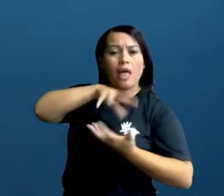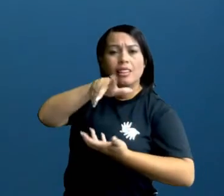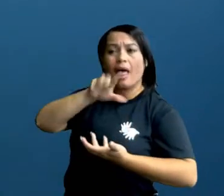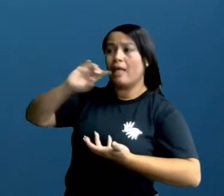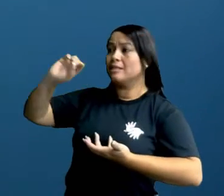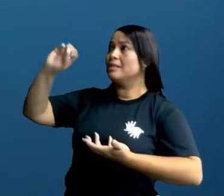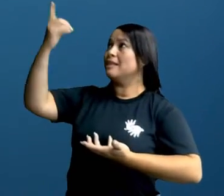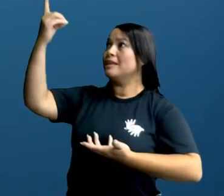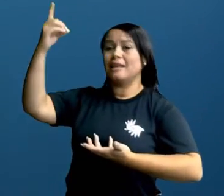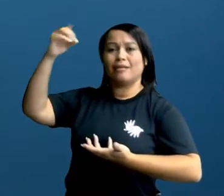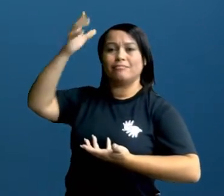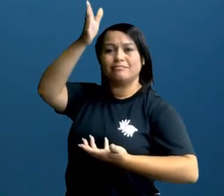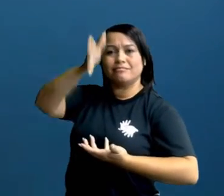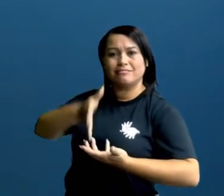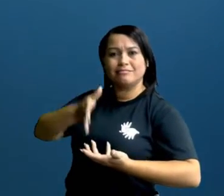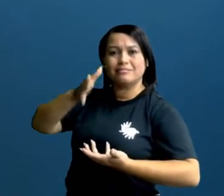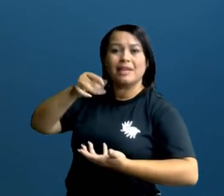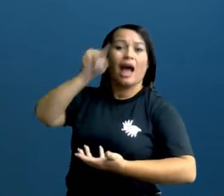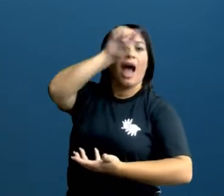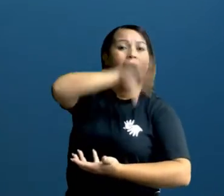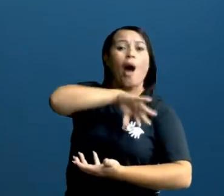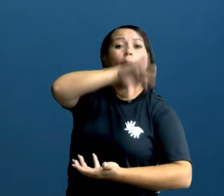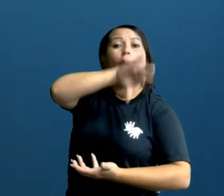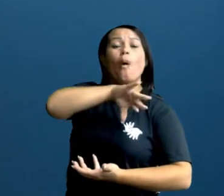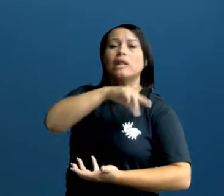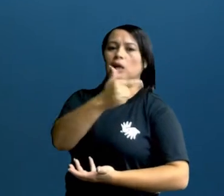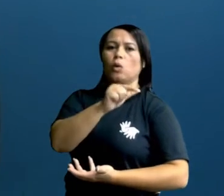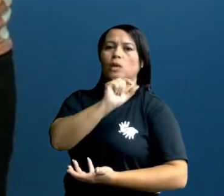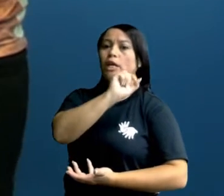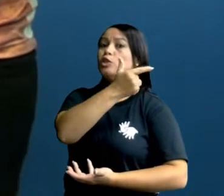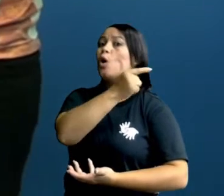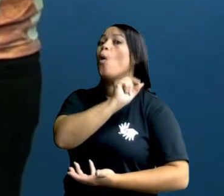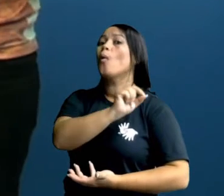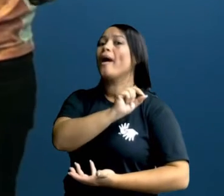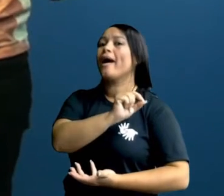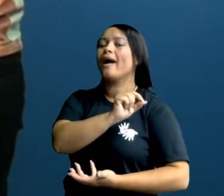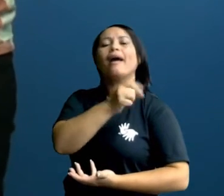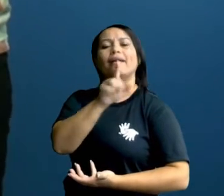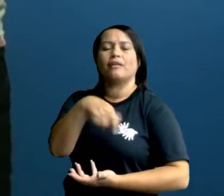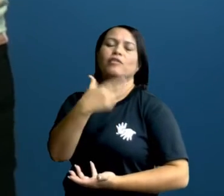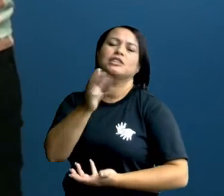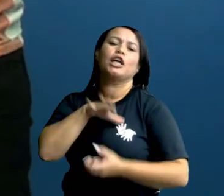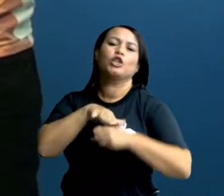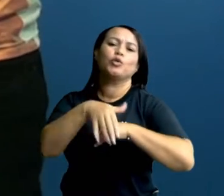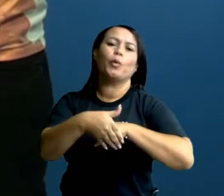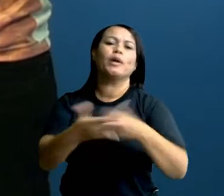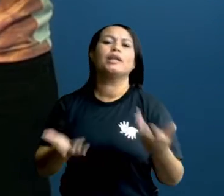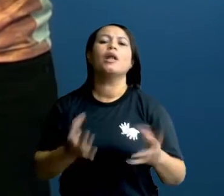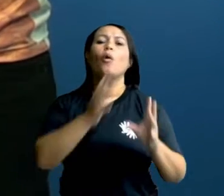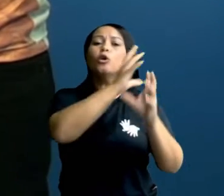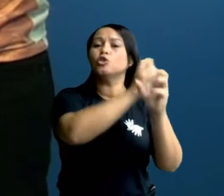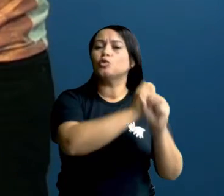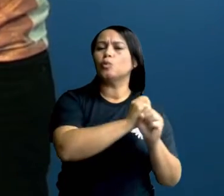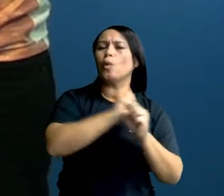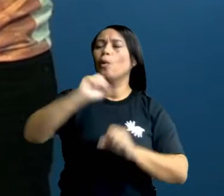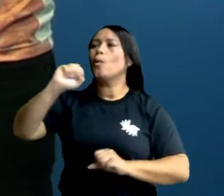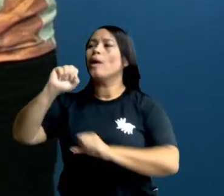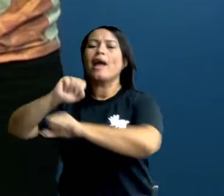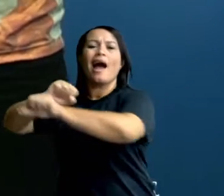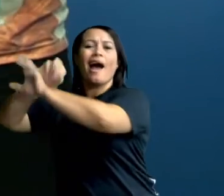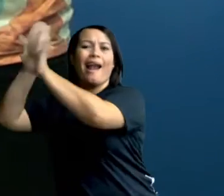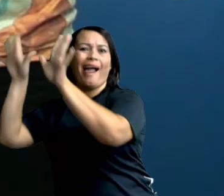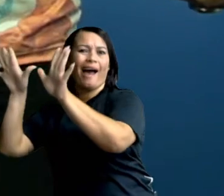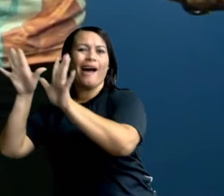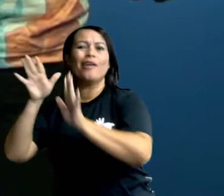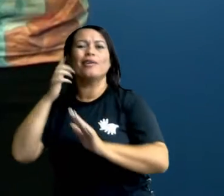dia. Logicamente, a outra porção que não está recebendo, automaticamente vai ser noite. E aí fica interessante, a gente